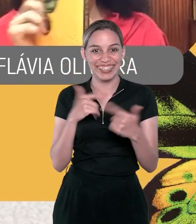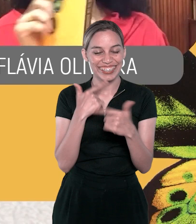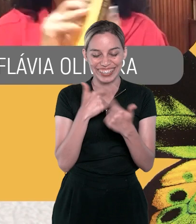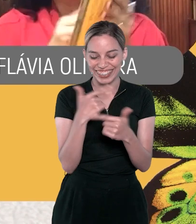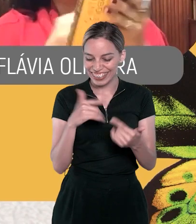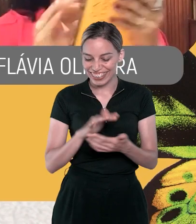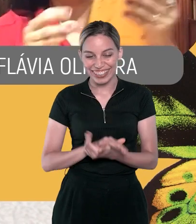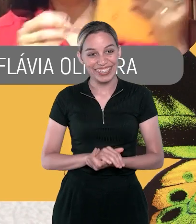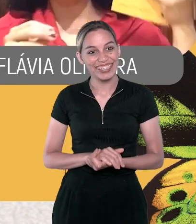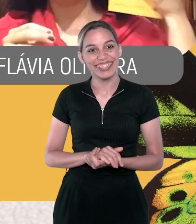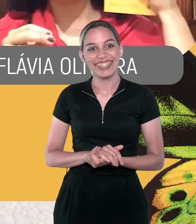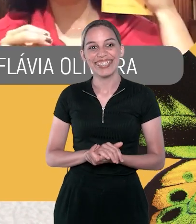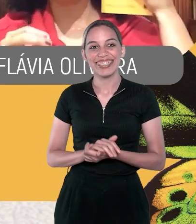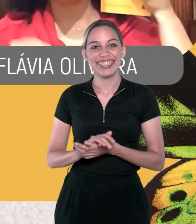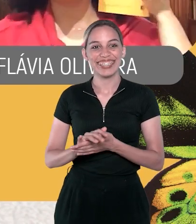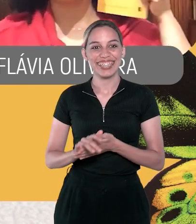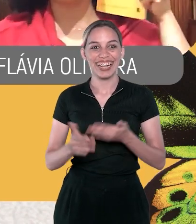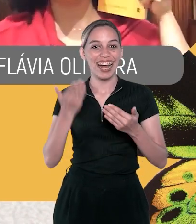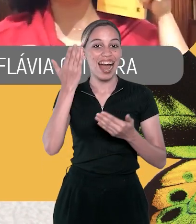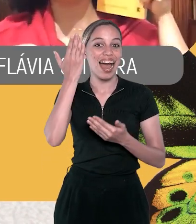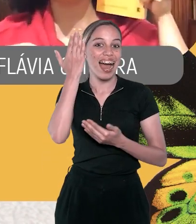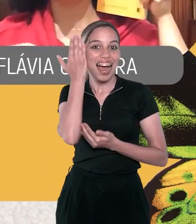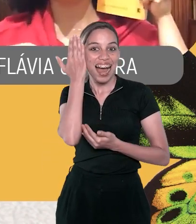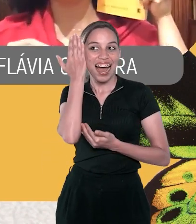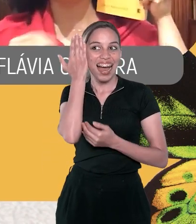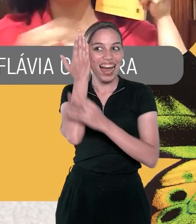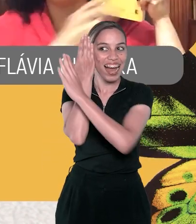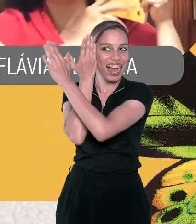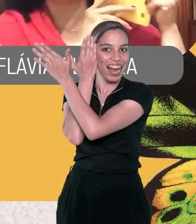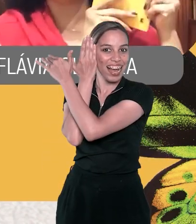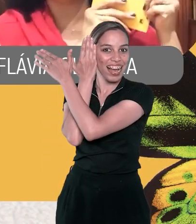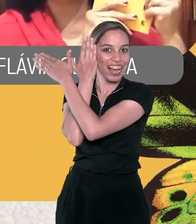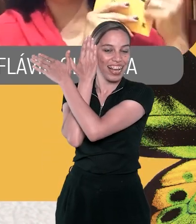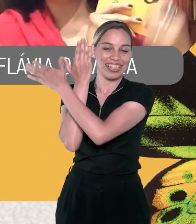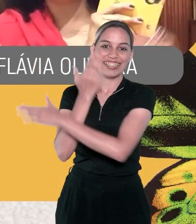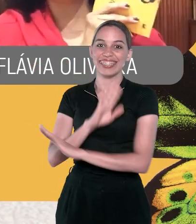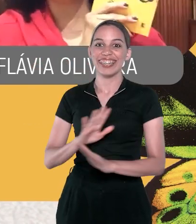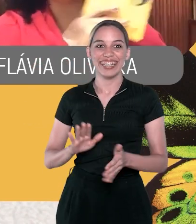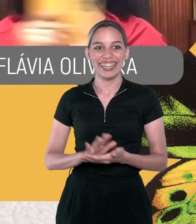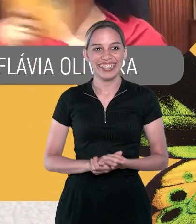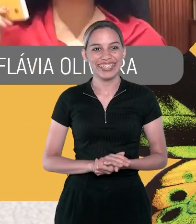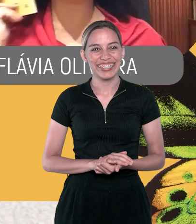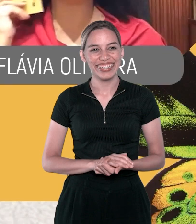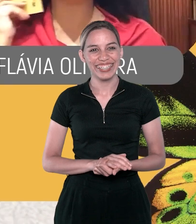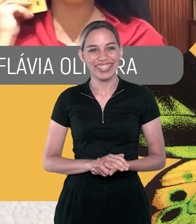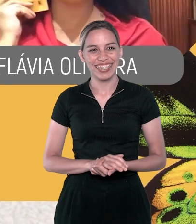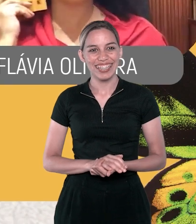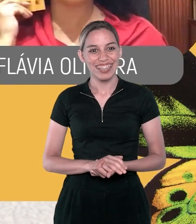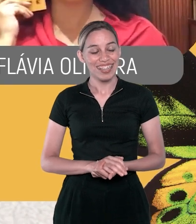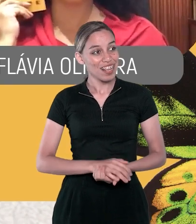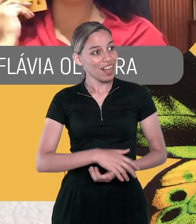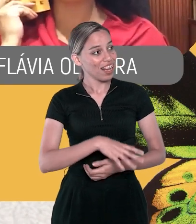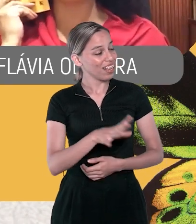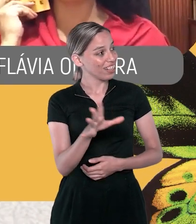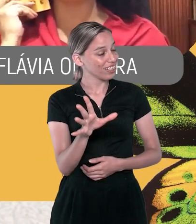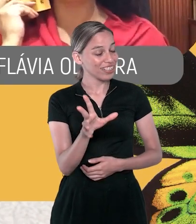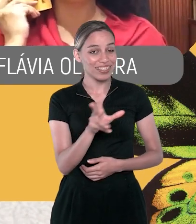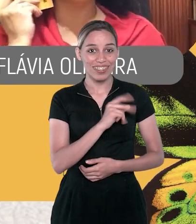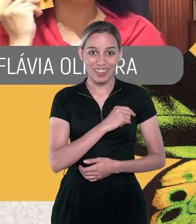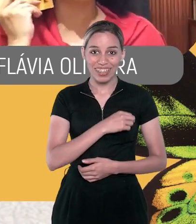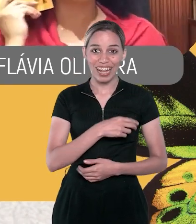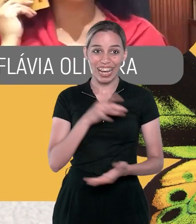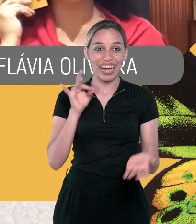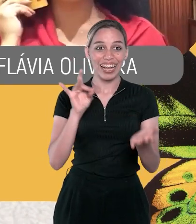ilustração de metade de uma borboleta. Afonso brinca com os convidados, encostando a capa do livro, fazendo como se a asa da